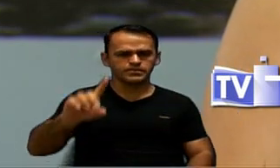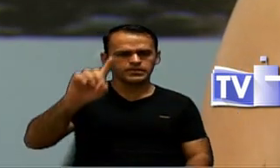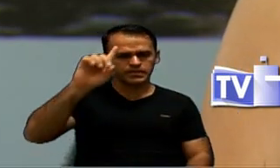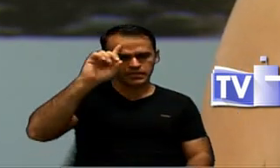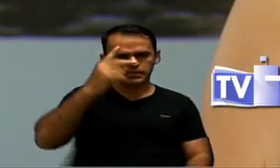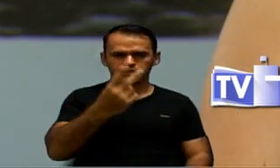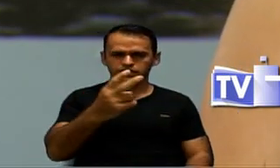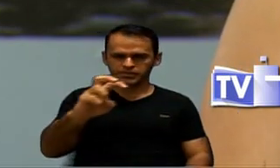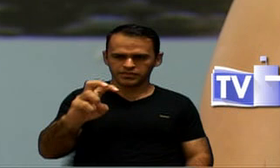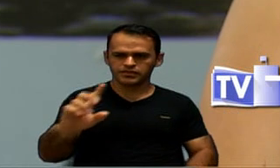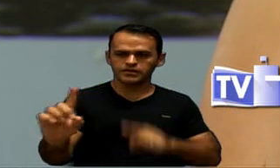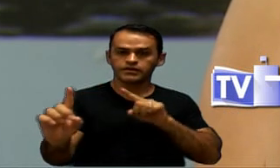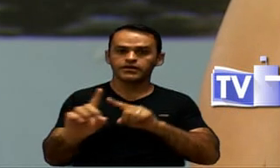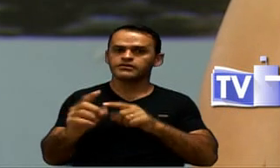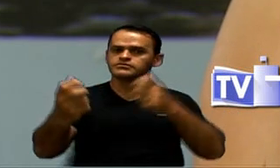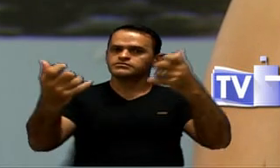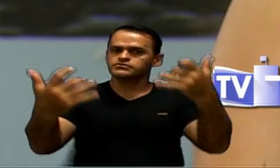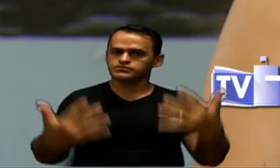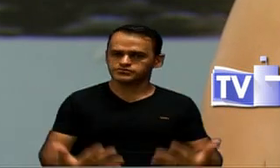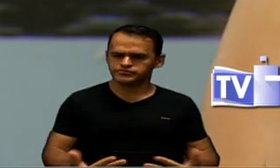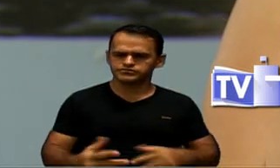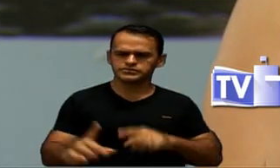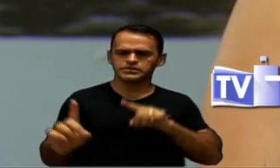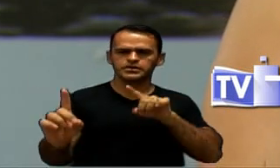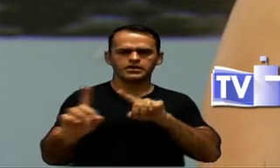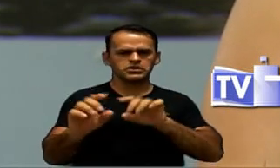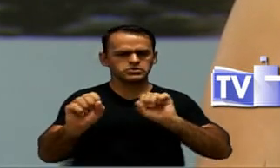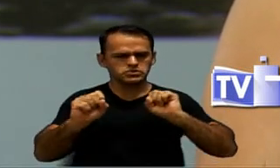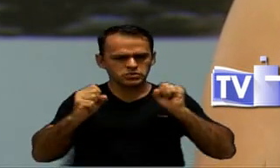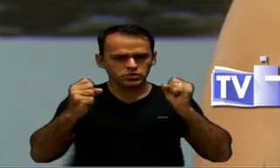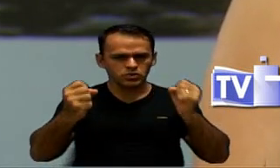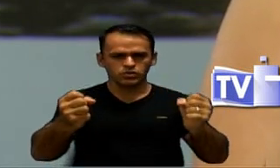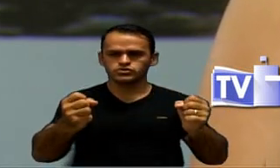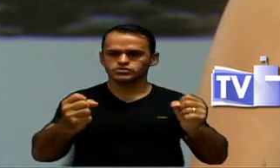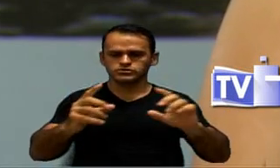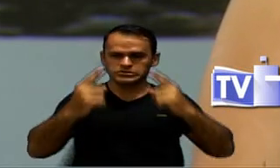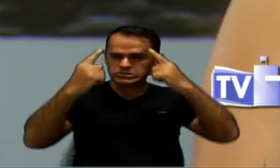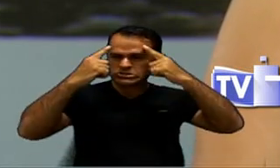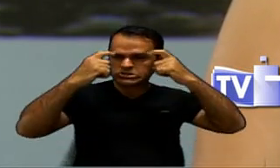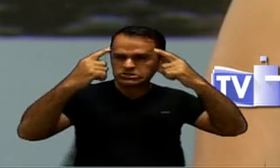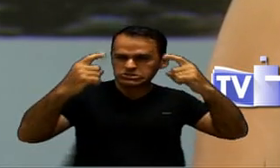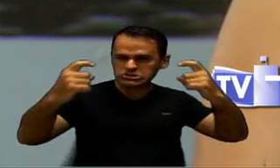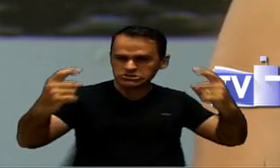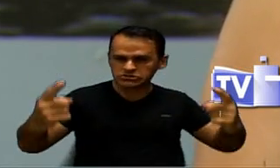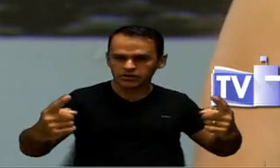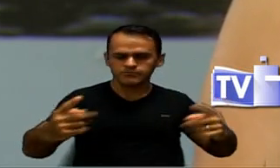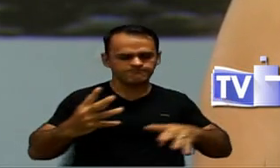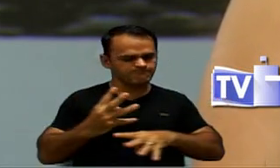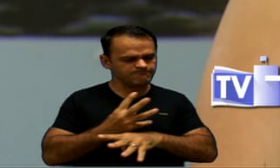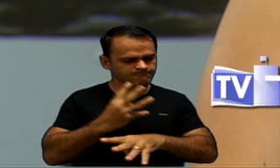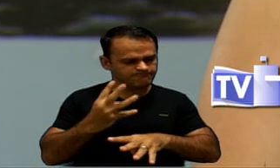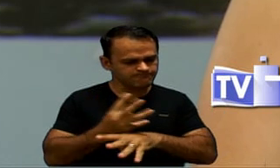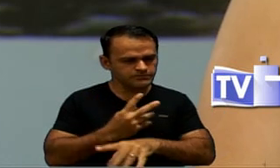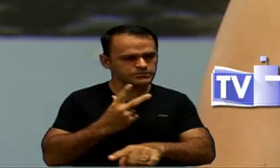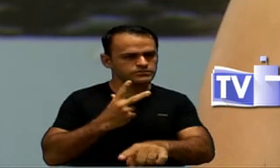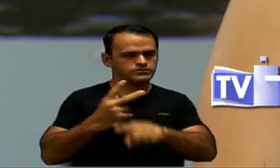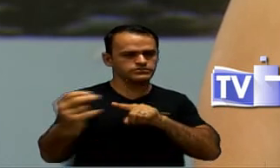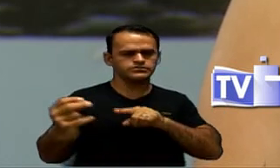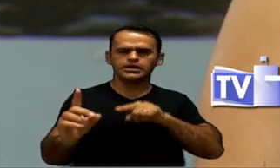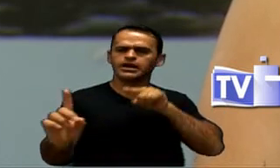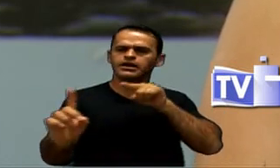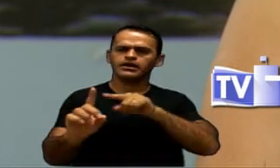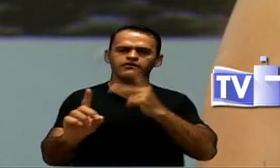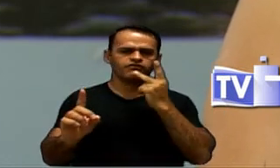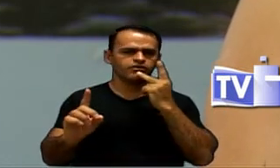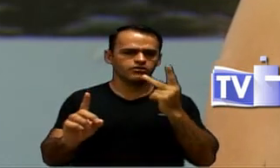de uma mulher que lutou, passou pela violência e venceu. E ela disse o seguinte: quando a gente